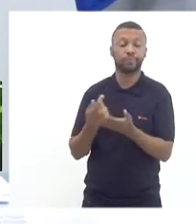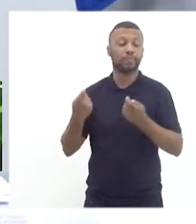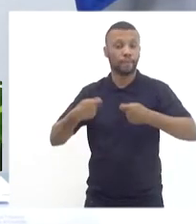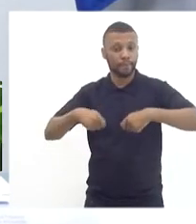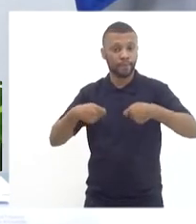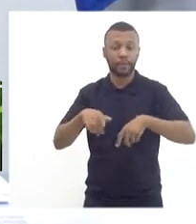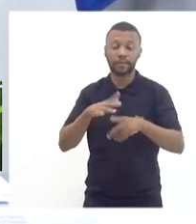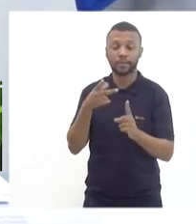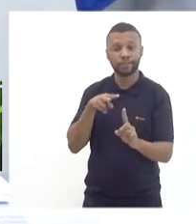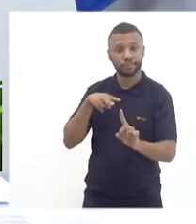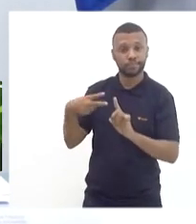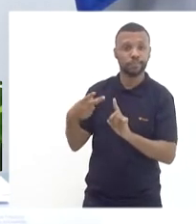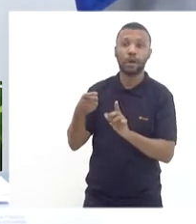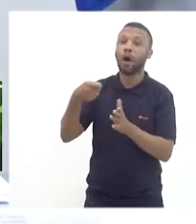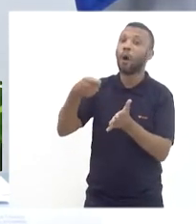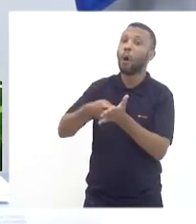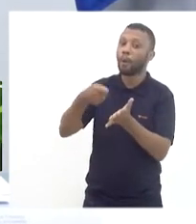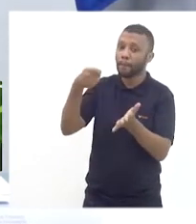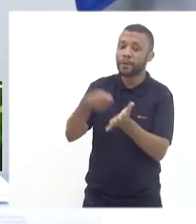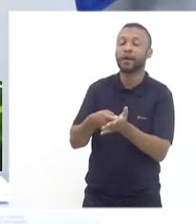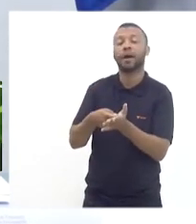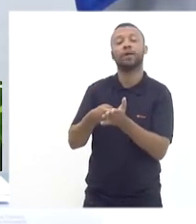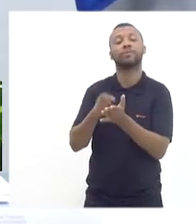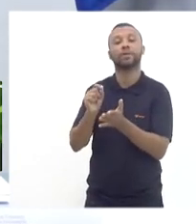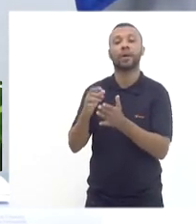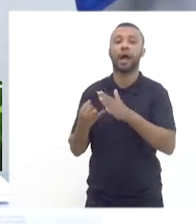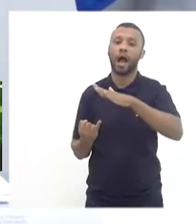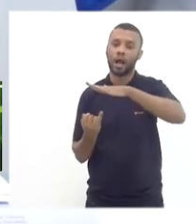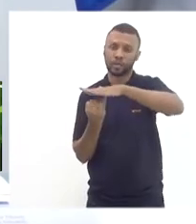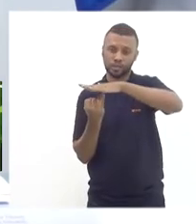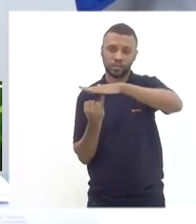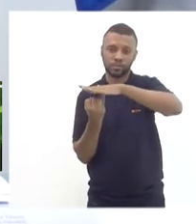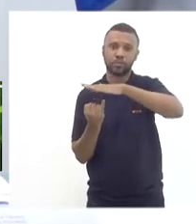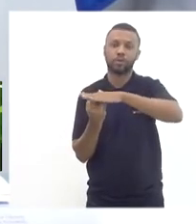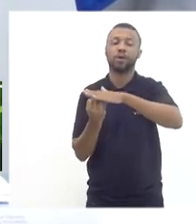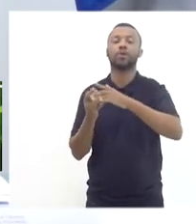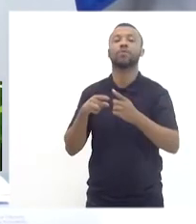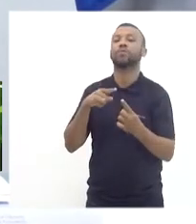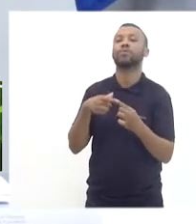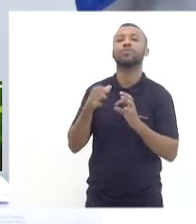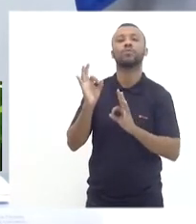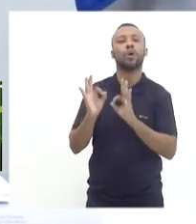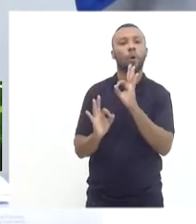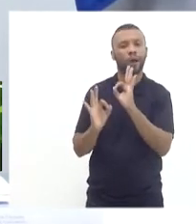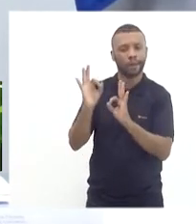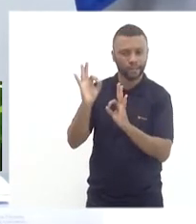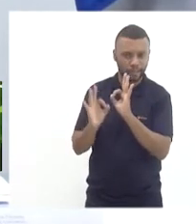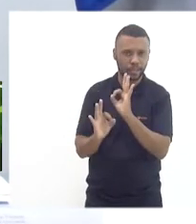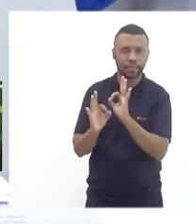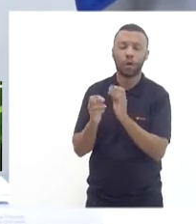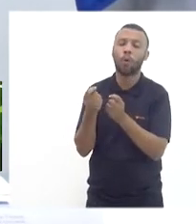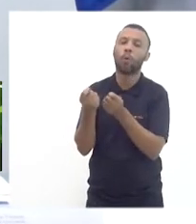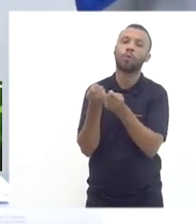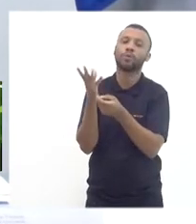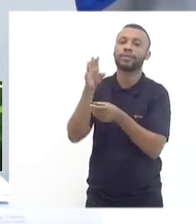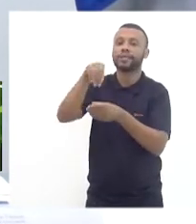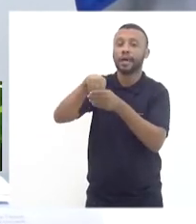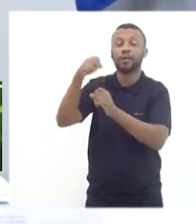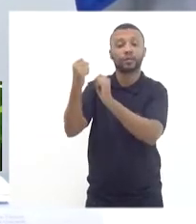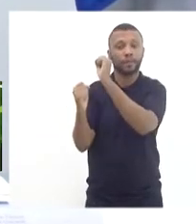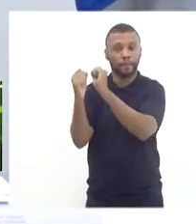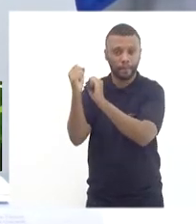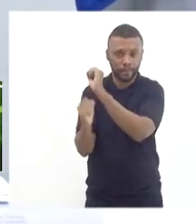nesse ponto de vista, obrigatoriamente, a instituição que organiza o controle interno é a CGE.